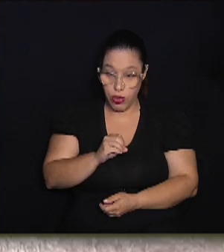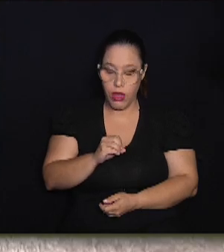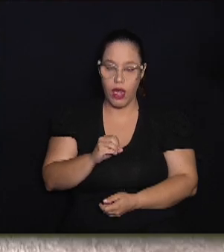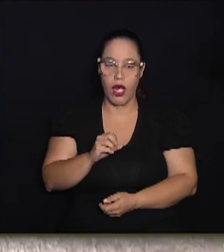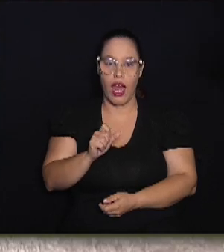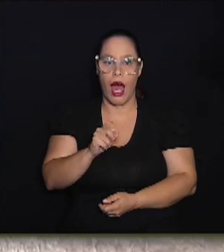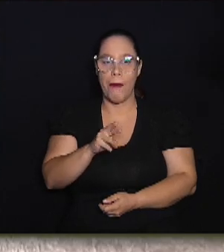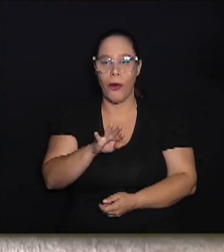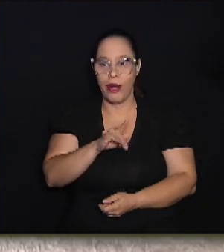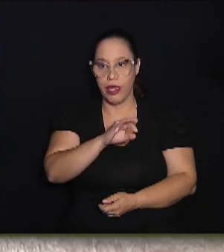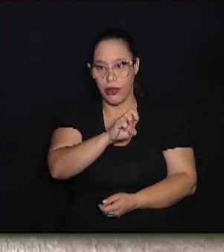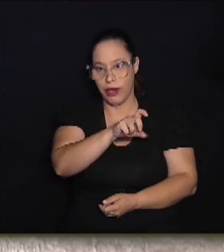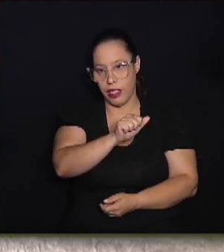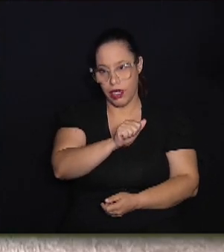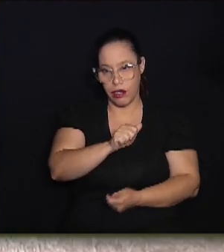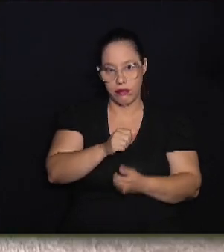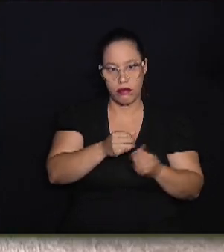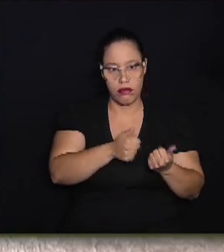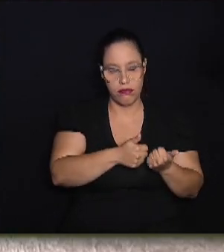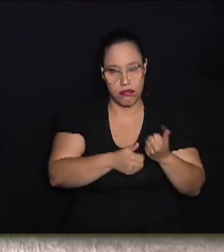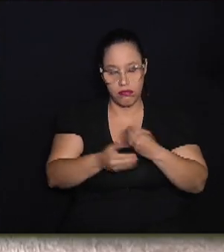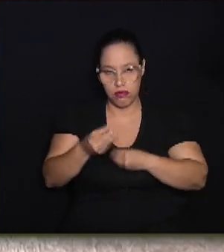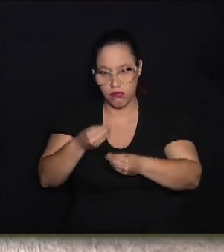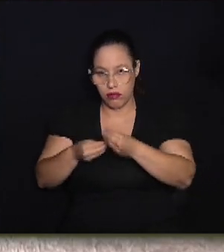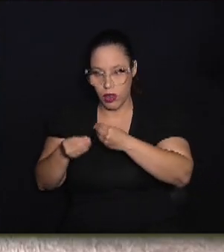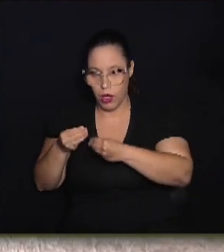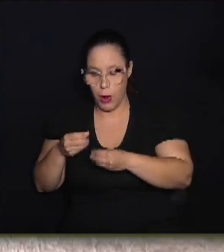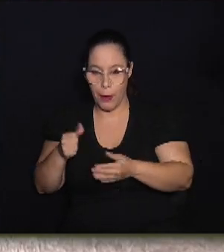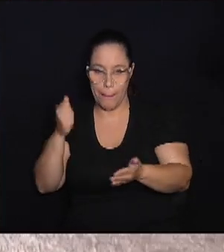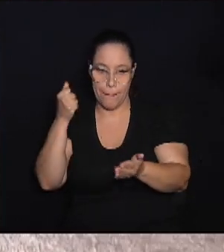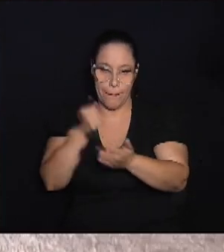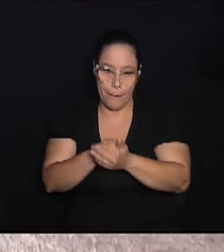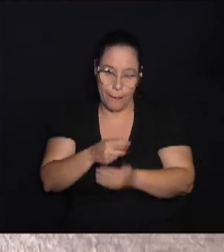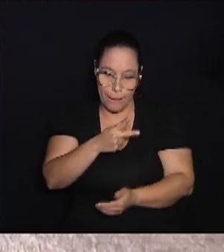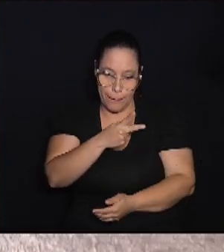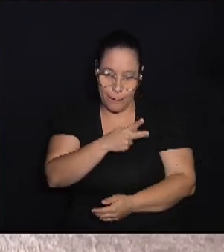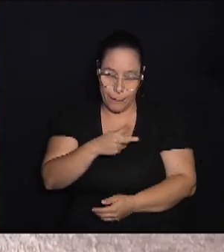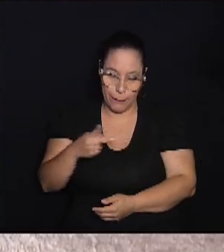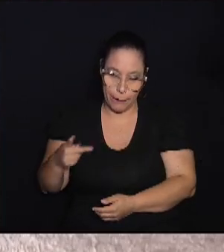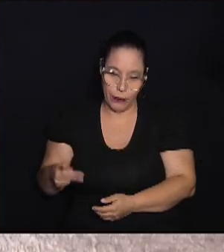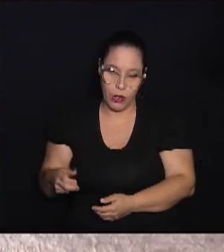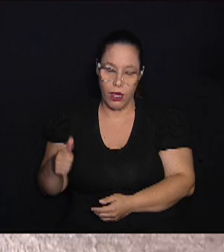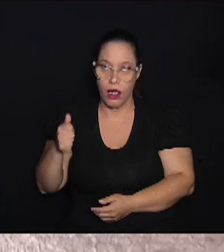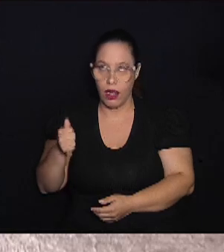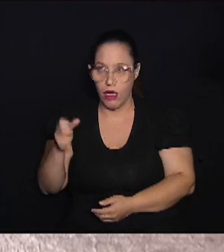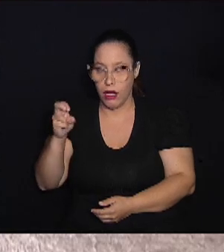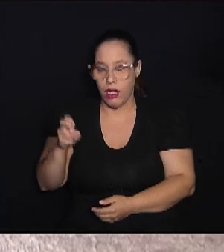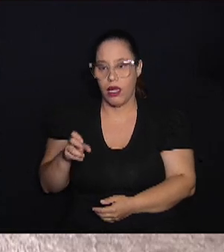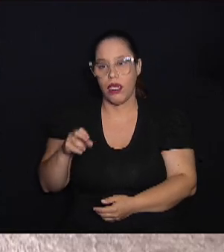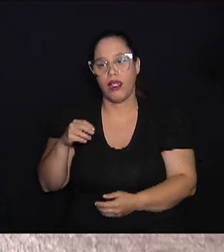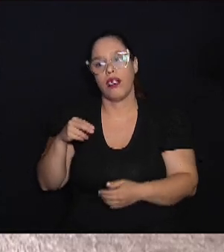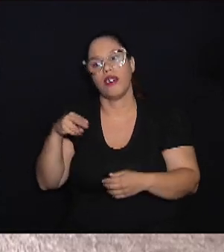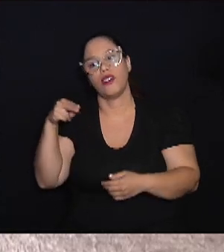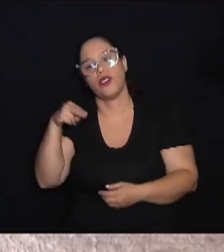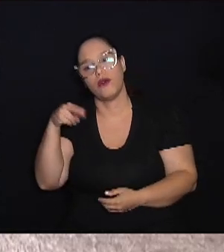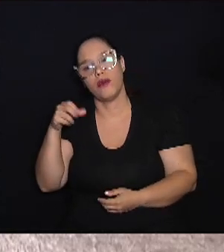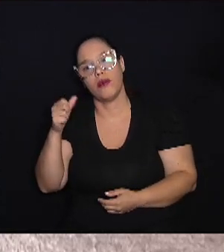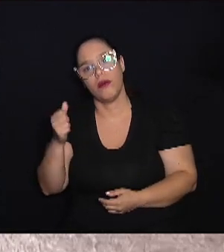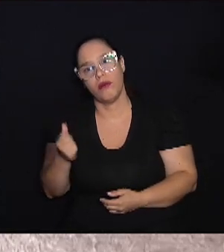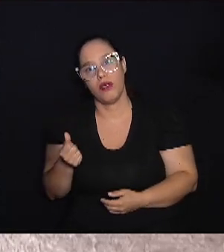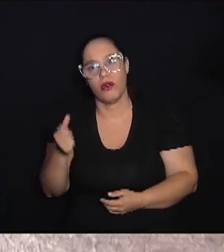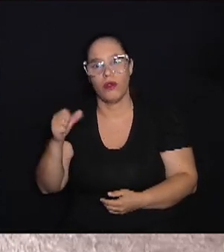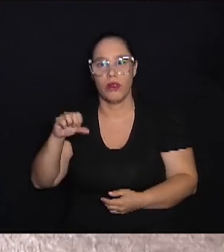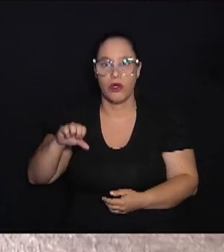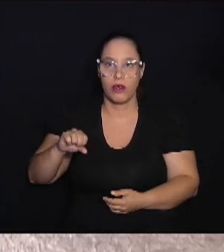esteve envolvido na jornada da proclamação da República em 15 de novembro de 1889.